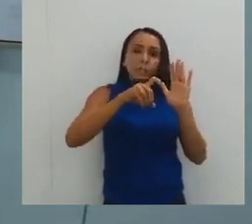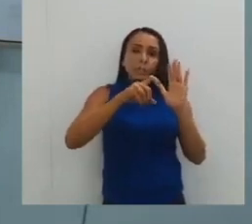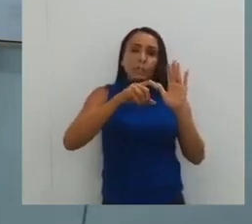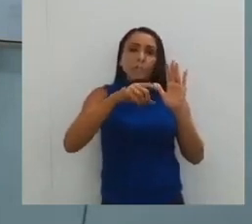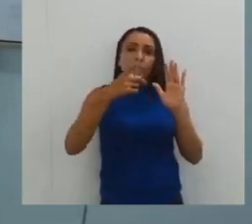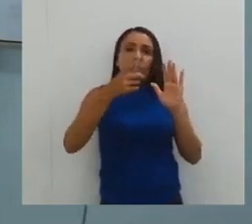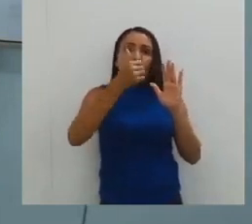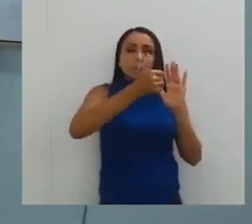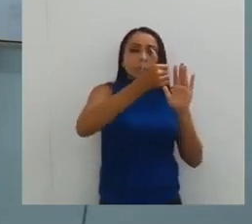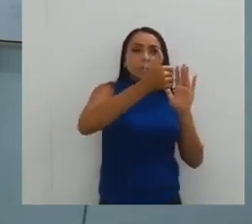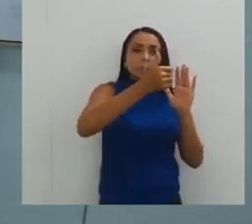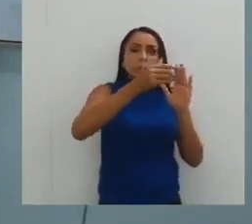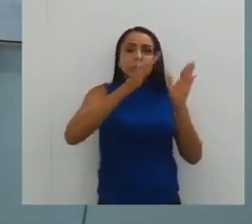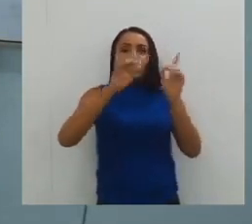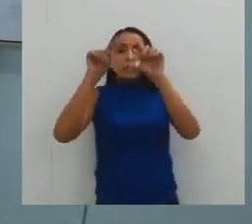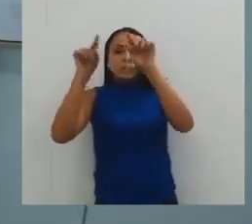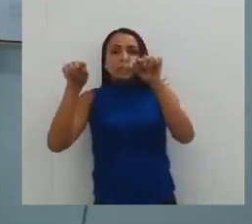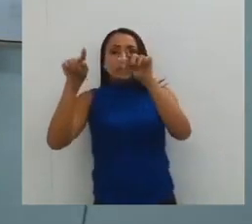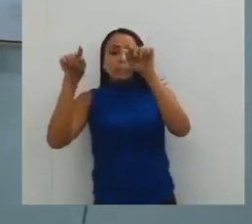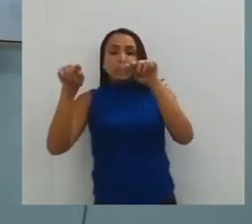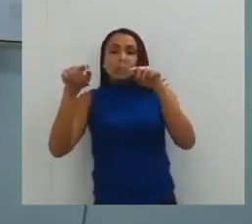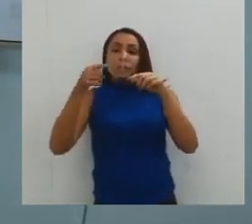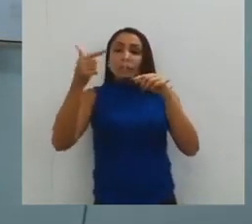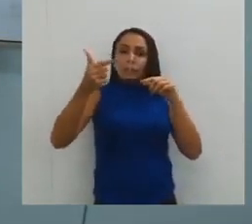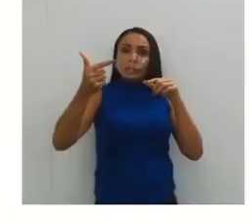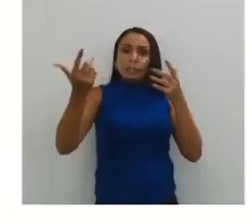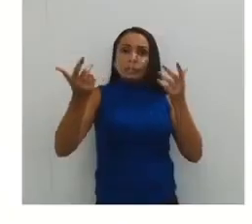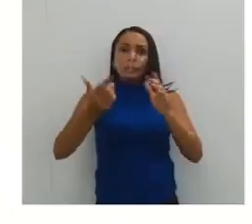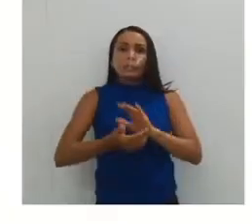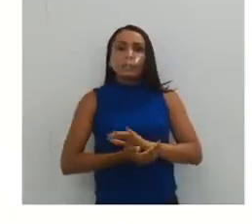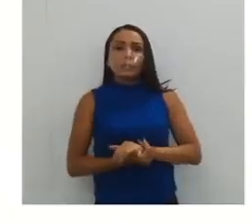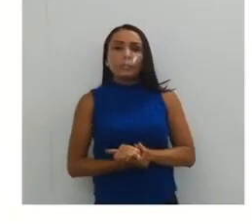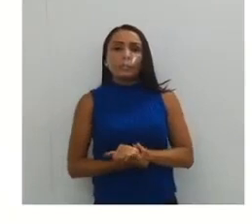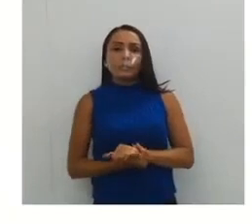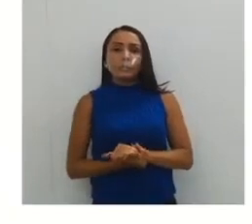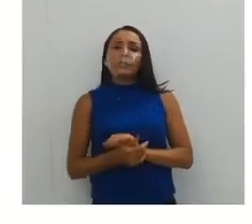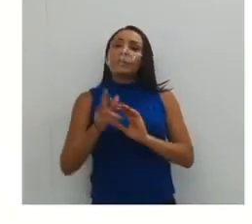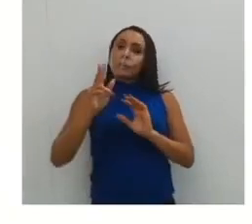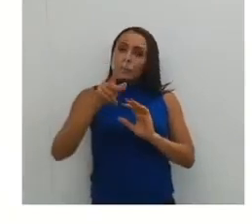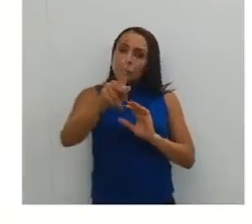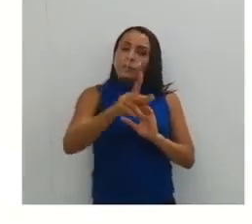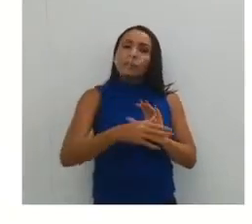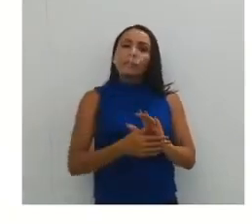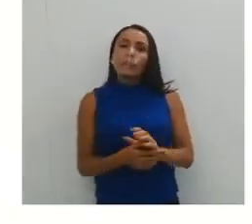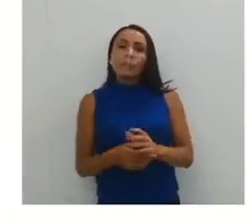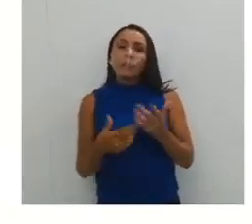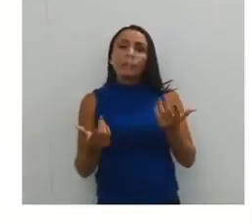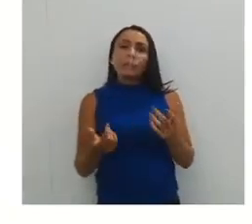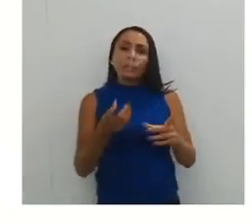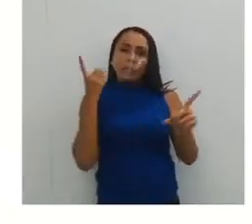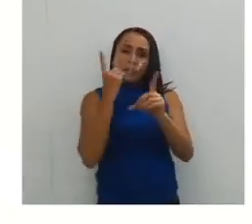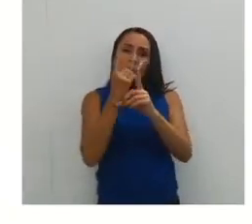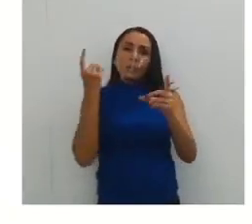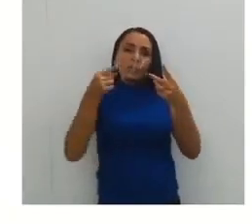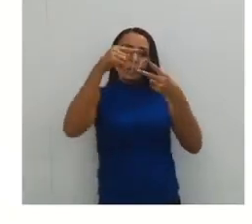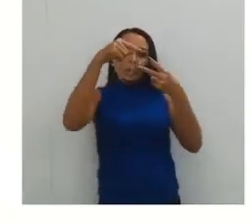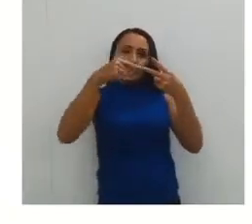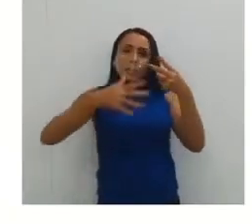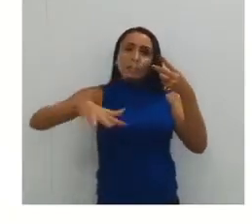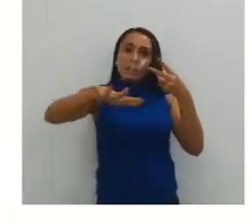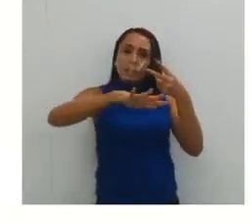segundo mais o quadrado do segundo. Beleza? Vamos continuar na resolução. A gente já achou as duas áreas. Então, ó,